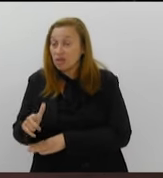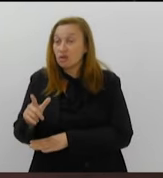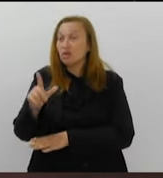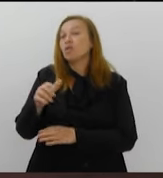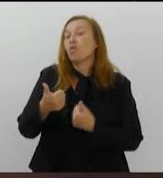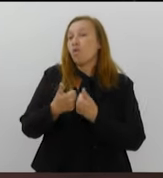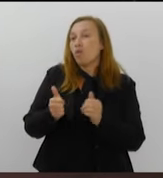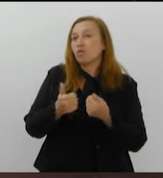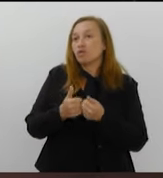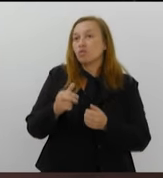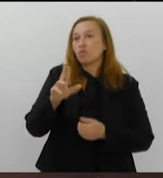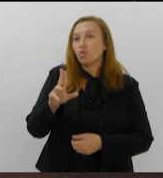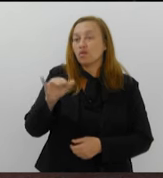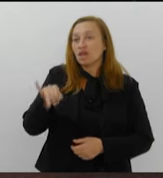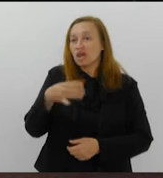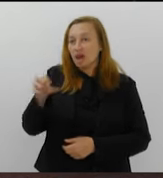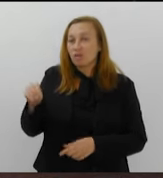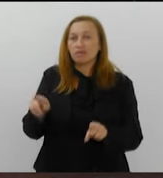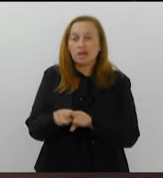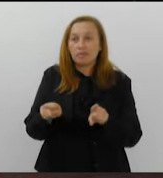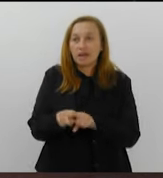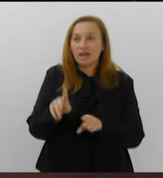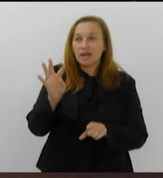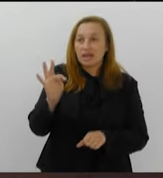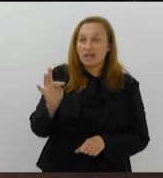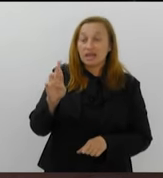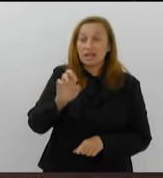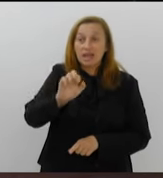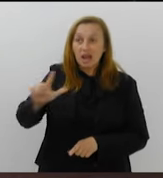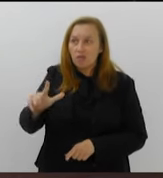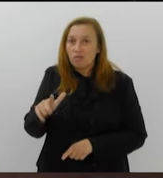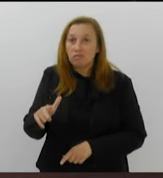e nem da TREL. Não deu outra, amigo.